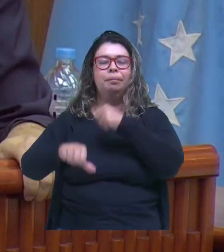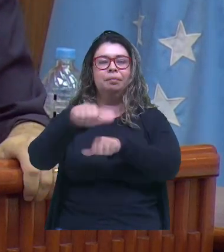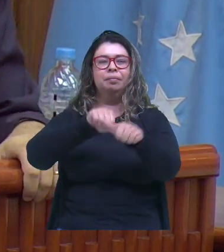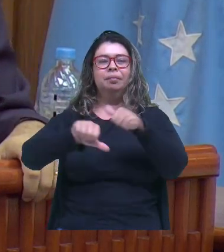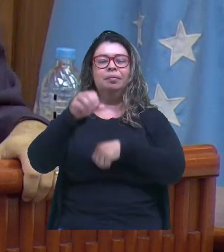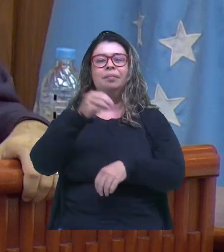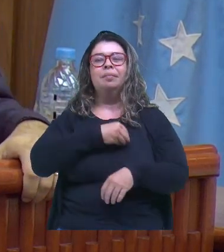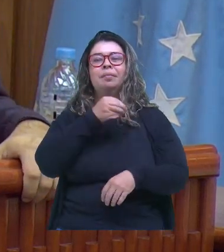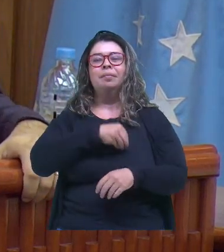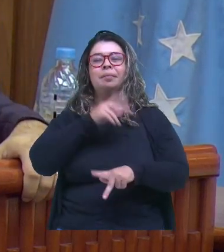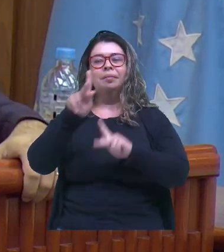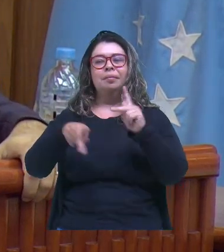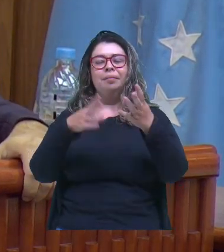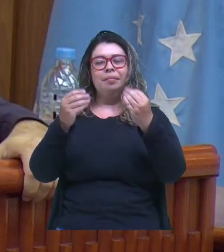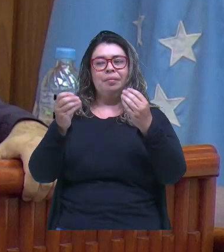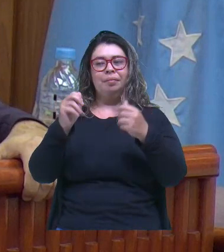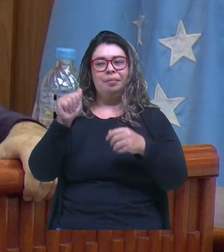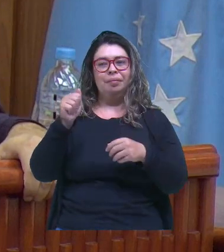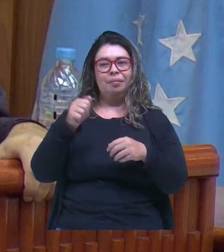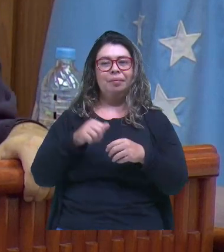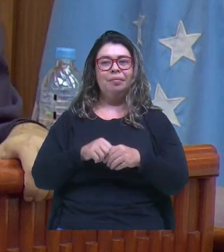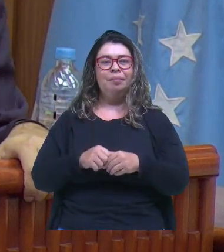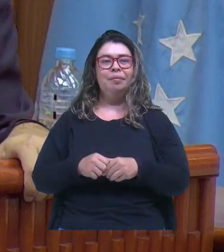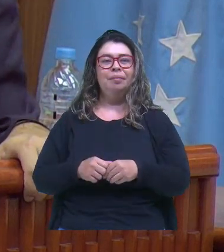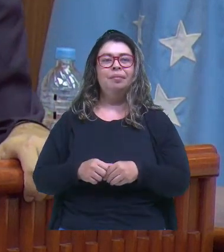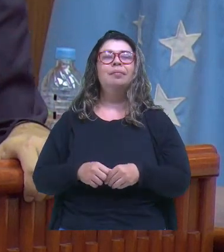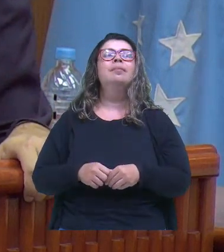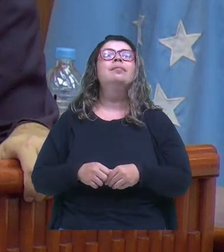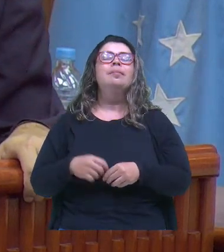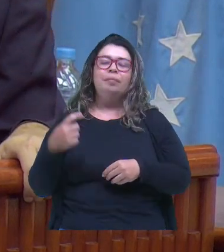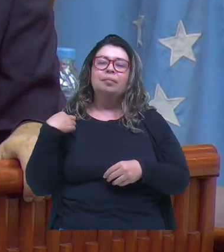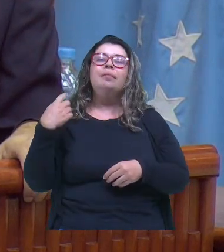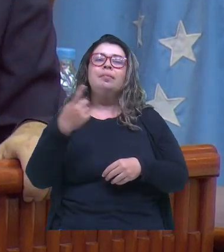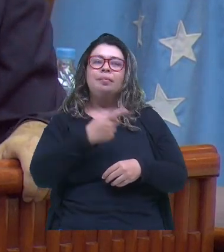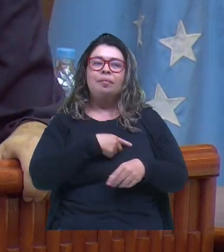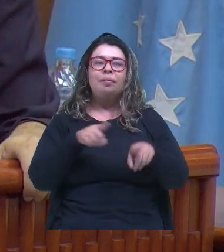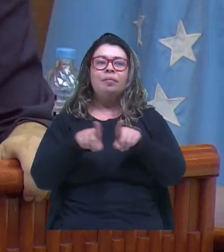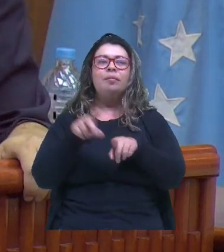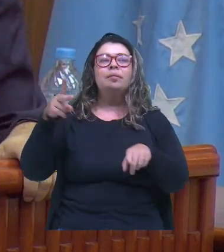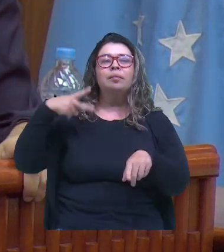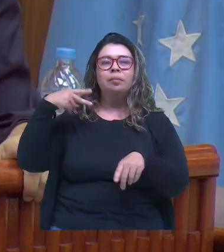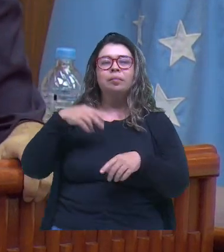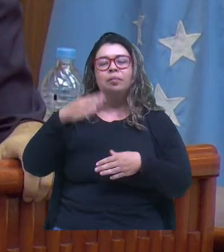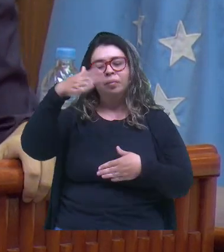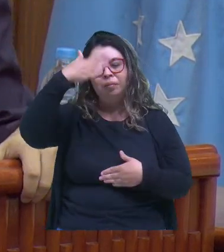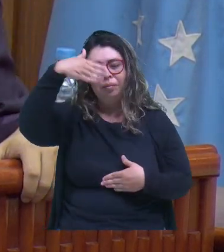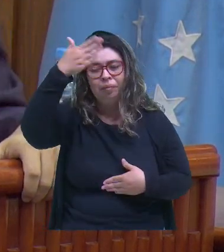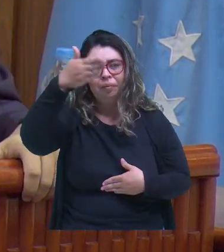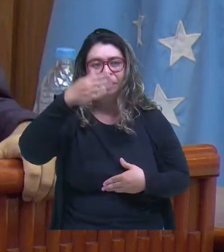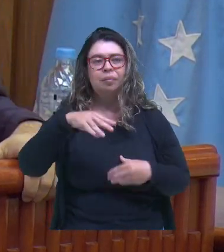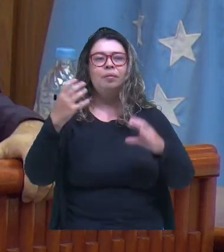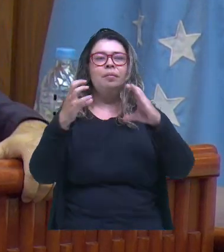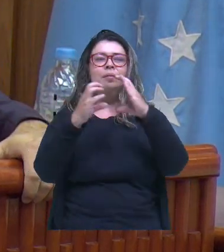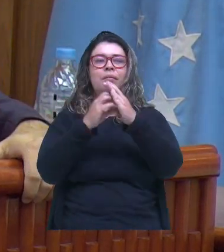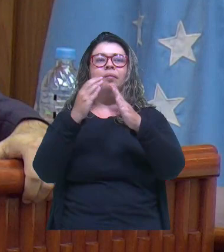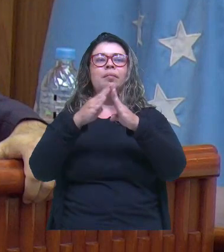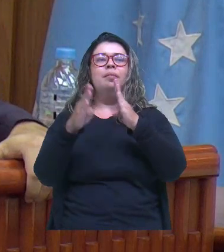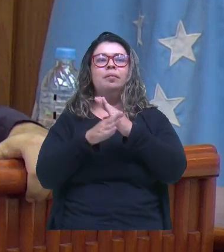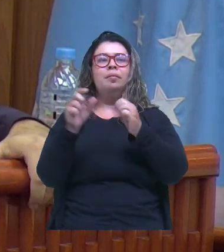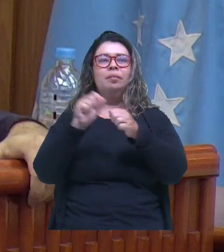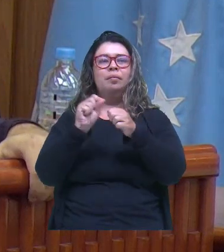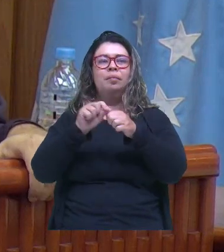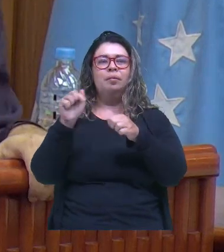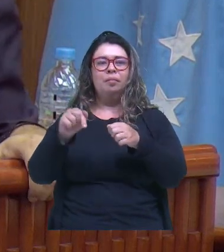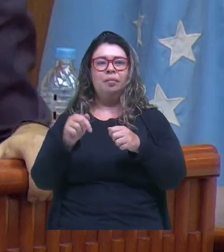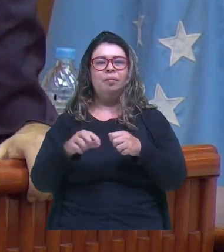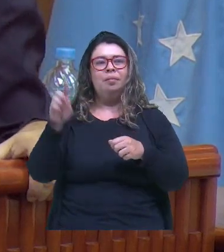da população de Assis de alguma maneira, e eu tenho certeza que nós aqui, enquanto vereadores, enquanto homenageados, e a sociedade como um todo, faz isso no